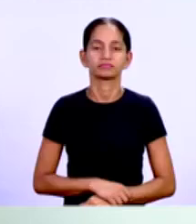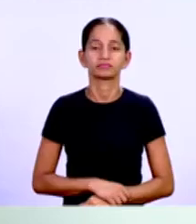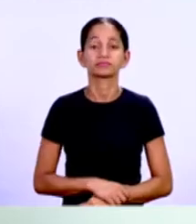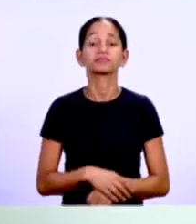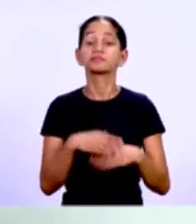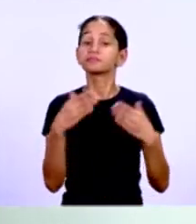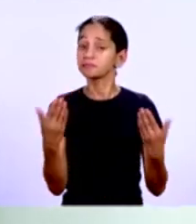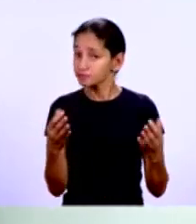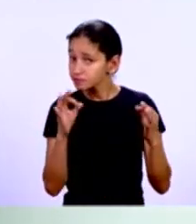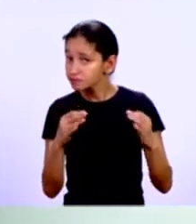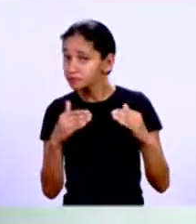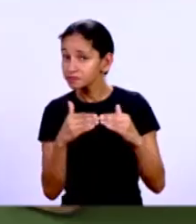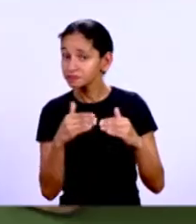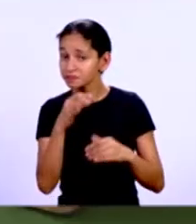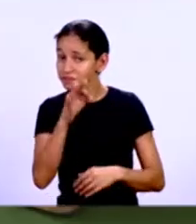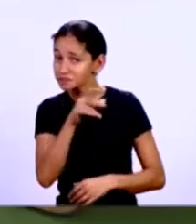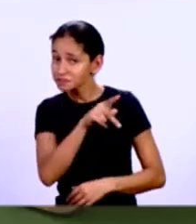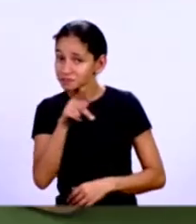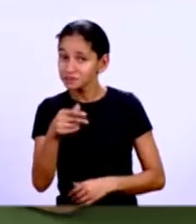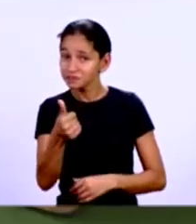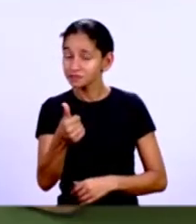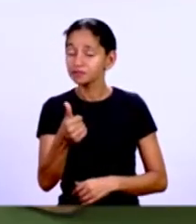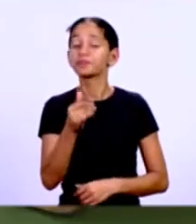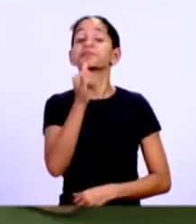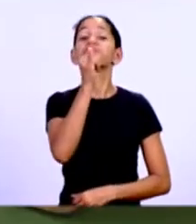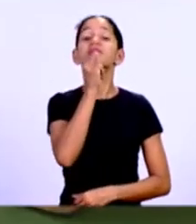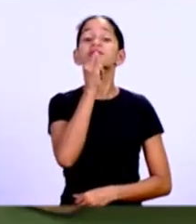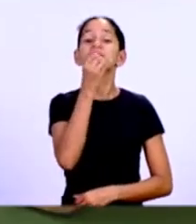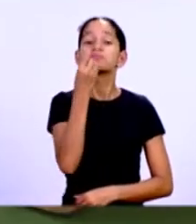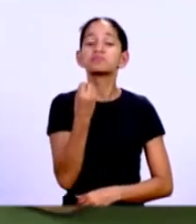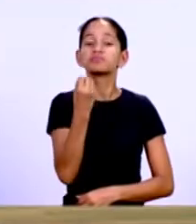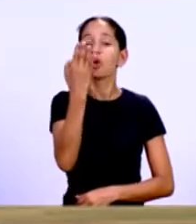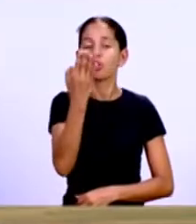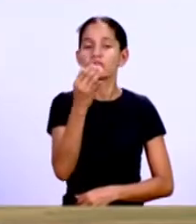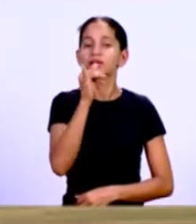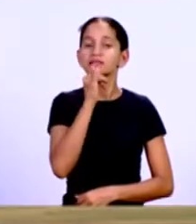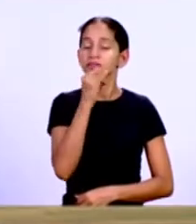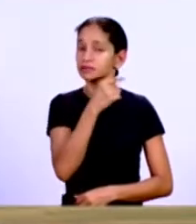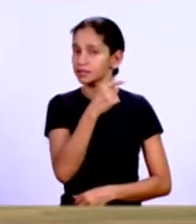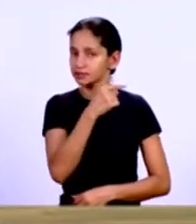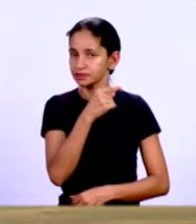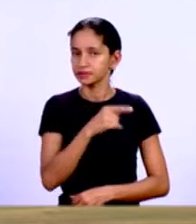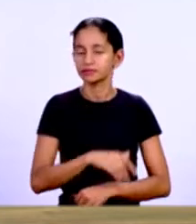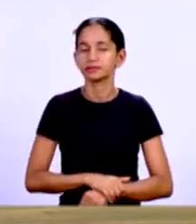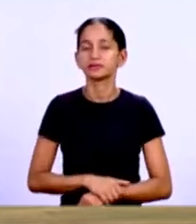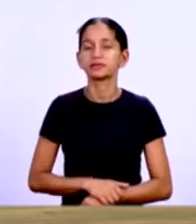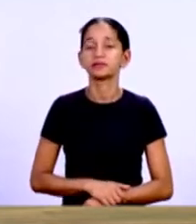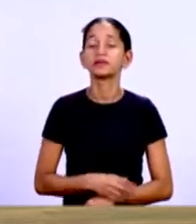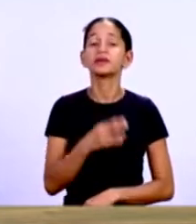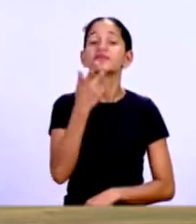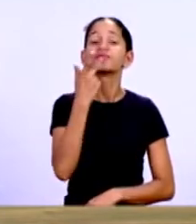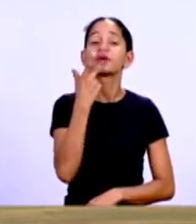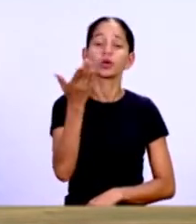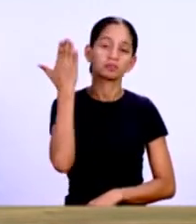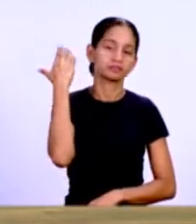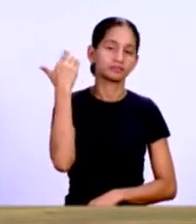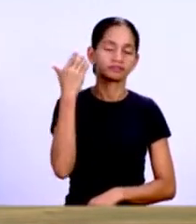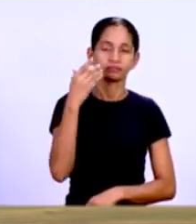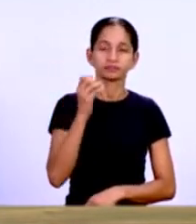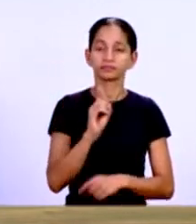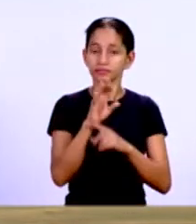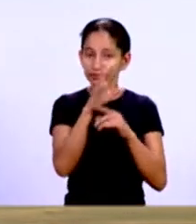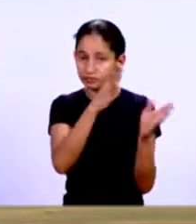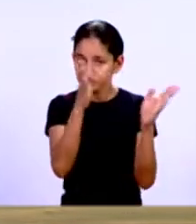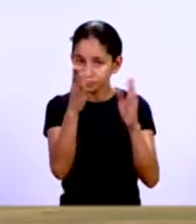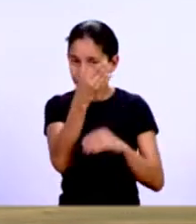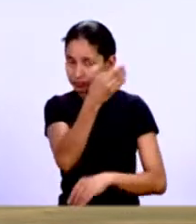isso, professor? É isso mesmo. Apenas dando um exemplo bem bobo quanto à mitigação de risco, que nem a gente falou no slide anterior, risco é alguma coisa